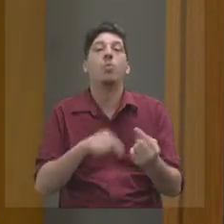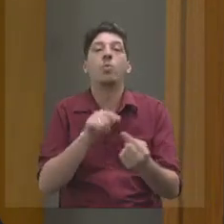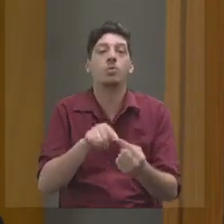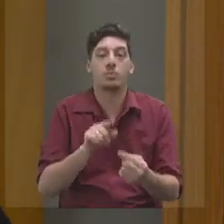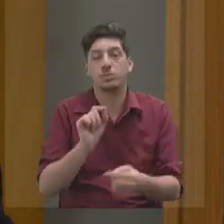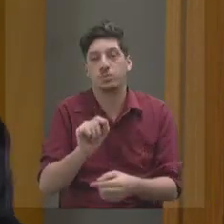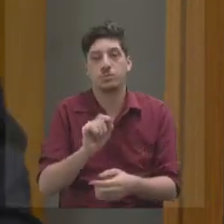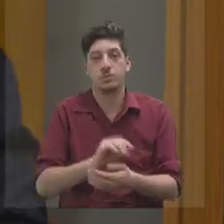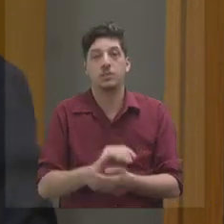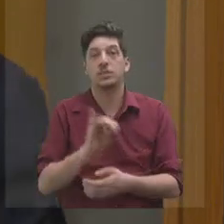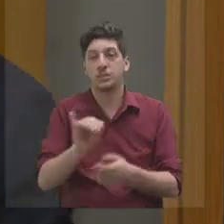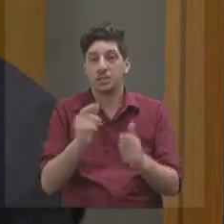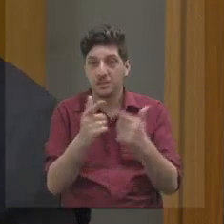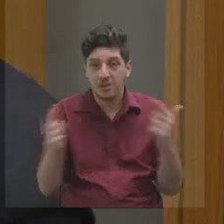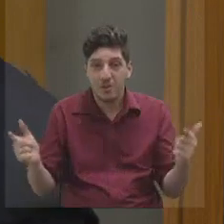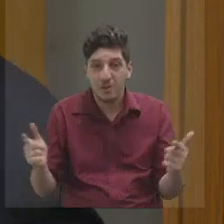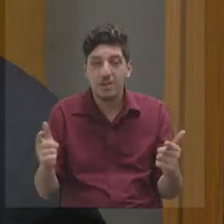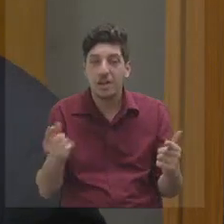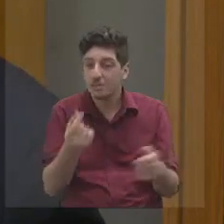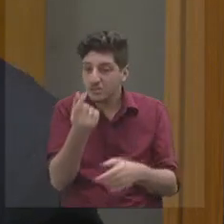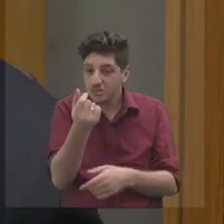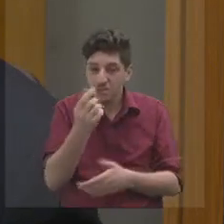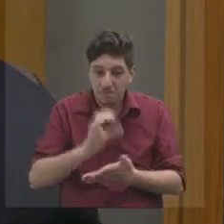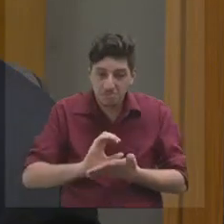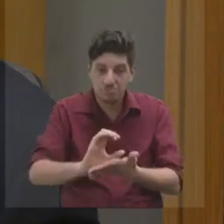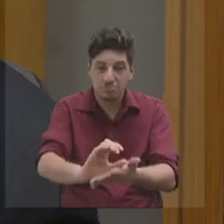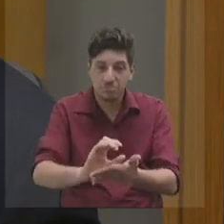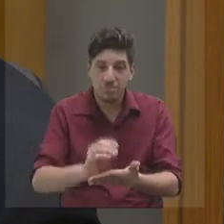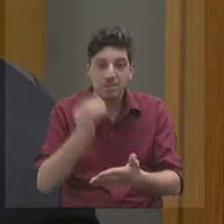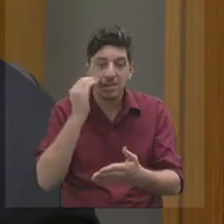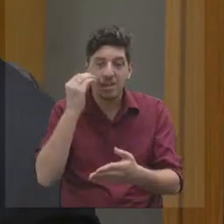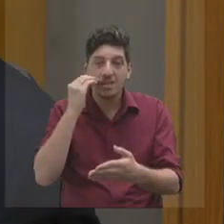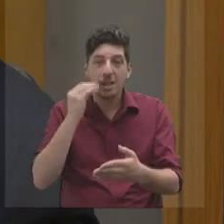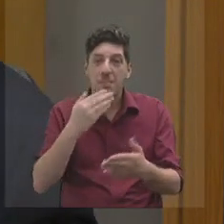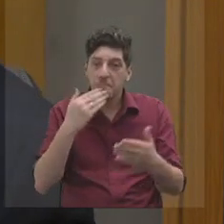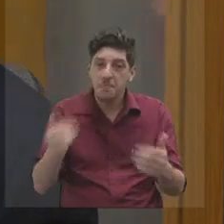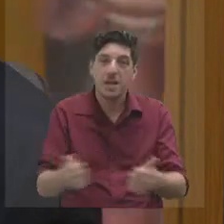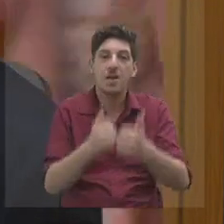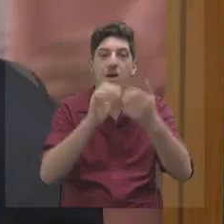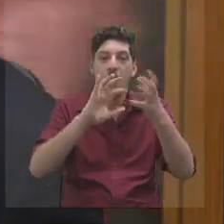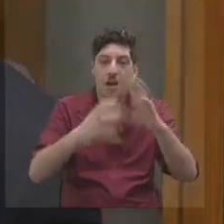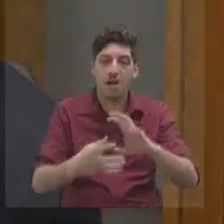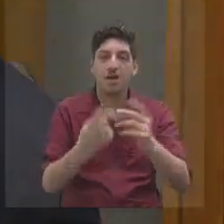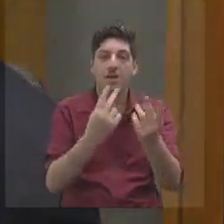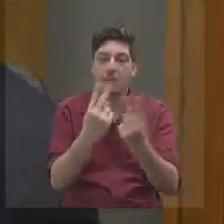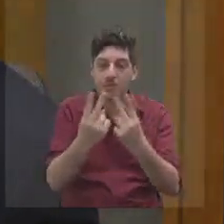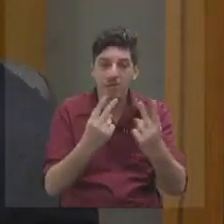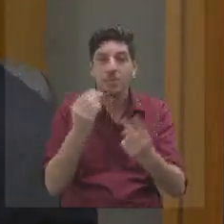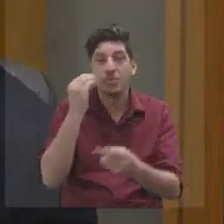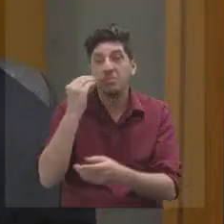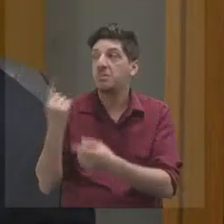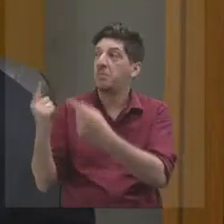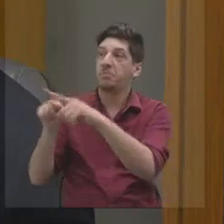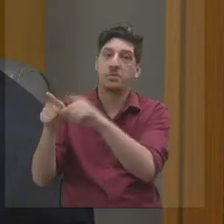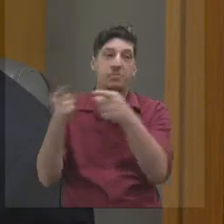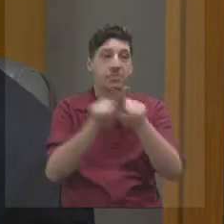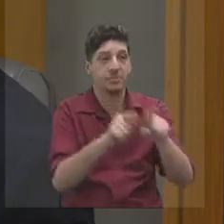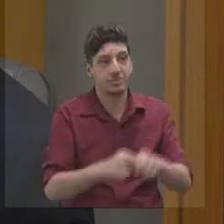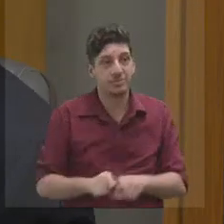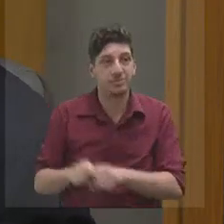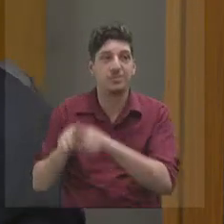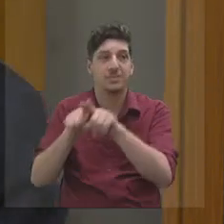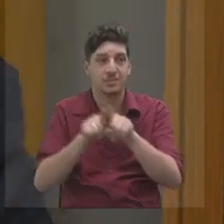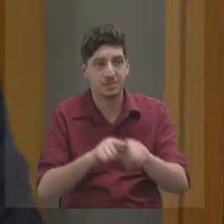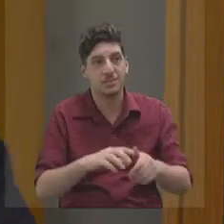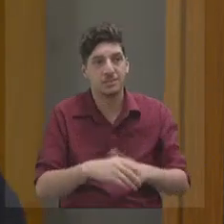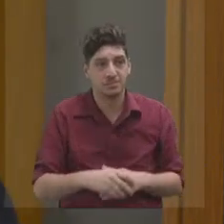se não temos recurso para poder recuperar as rodovias vamos buscar parcerias e